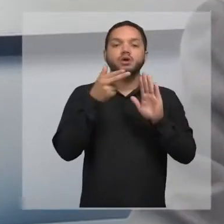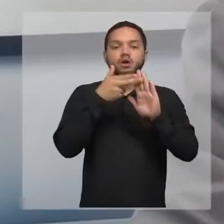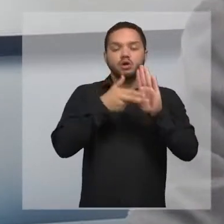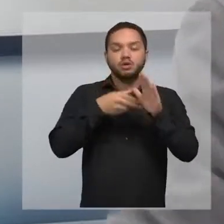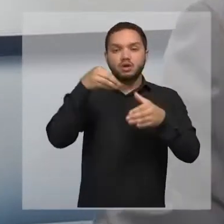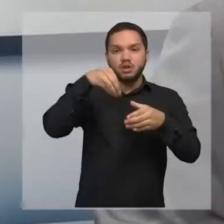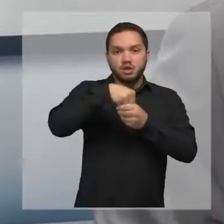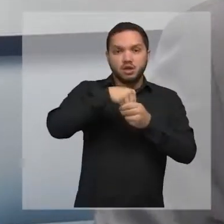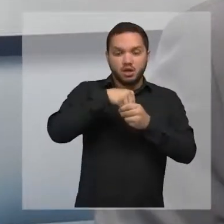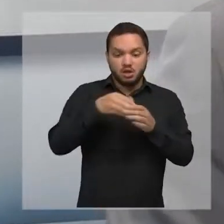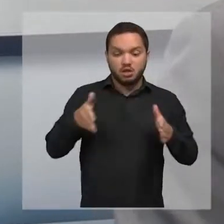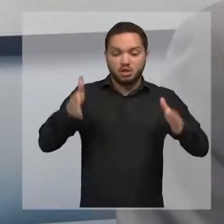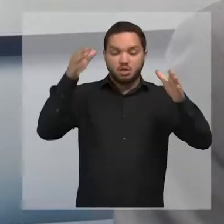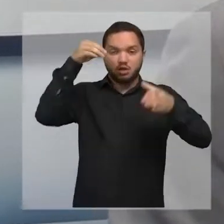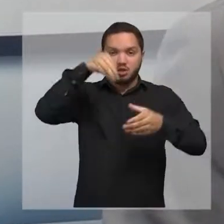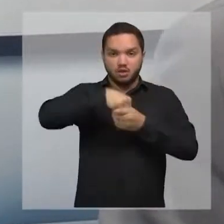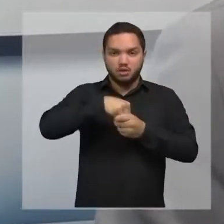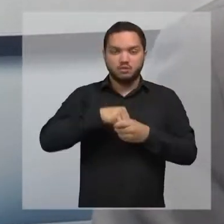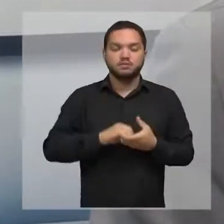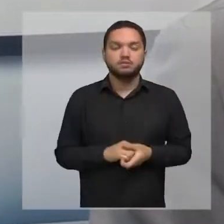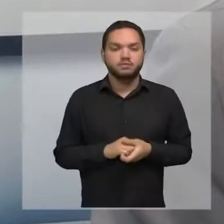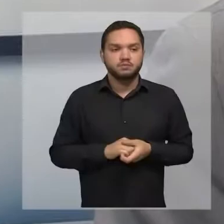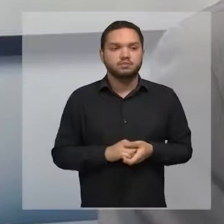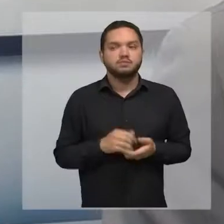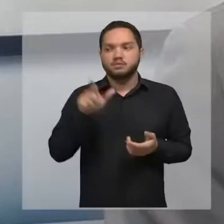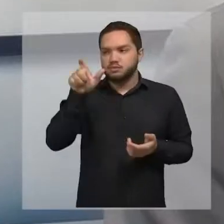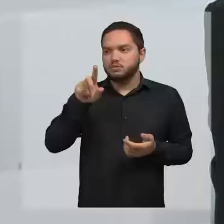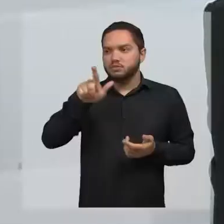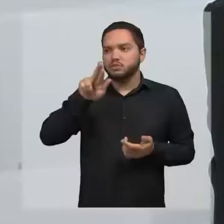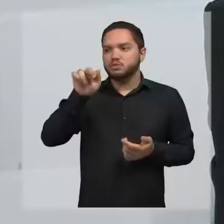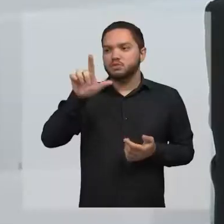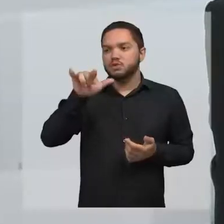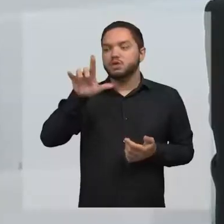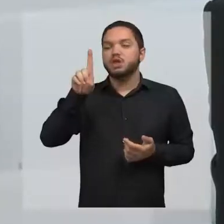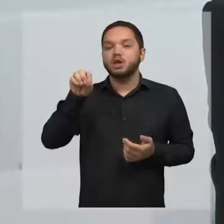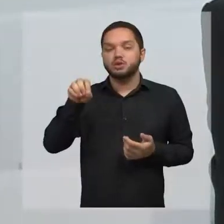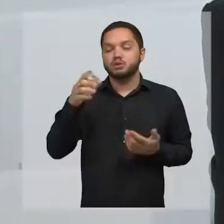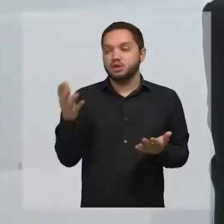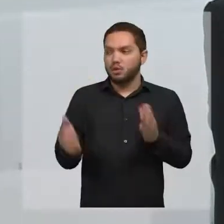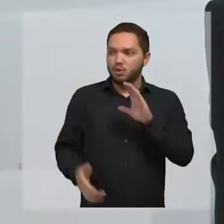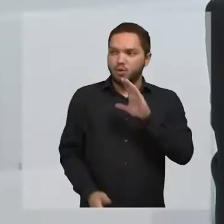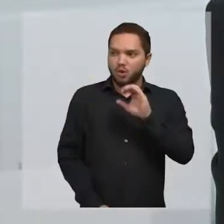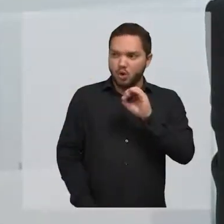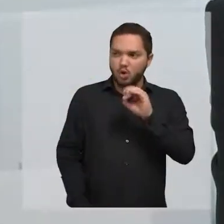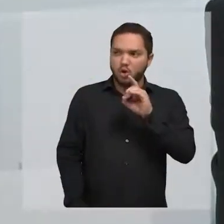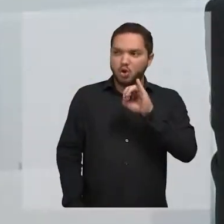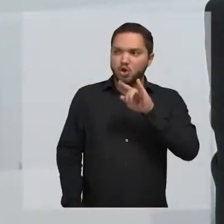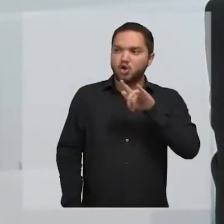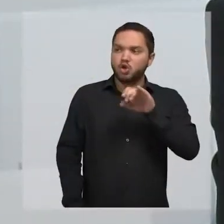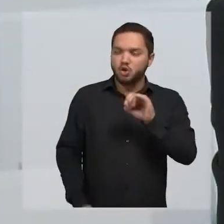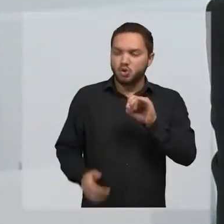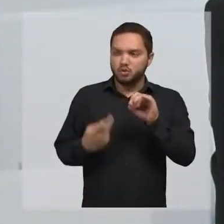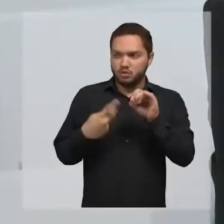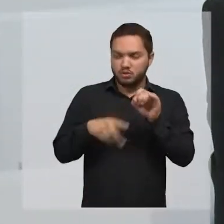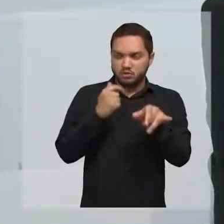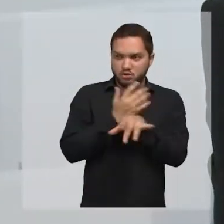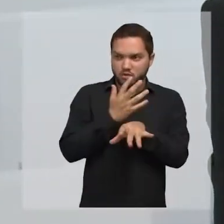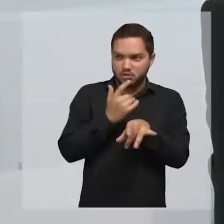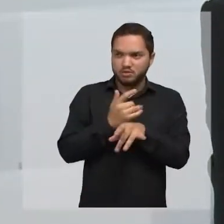serem obedecidas do prédio para dentro. Consultor político Luiz Cláudio Feira Barbosa, o Código da Cidade, como muito